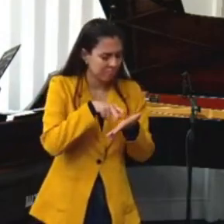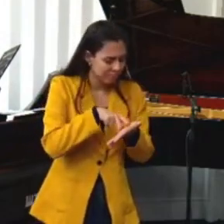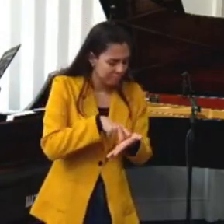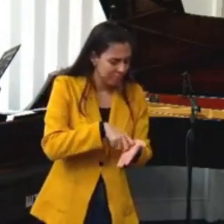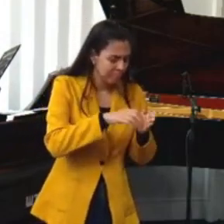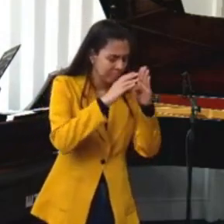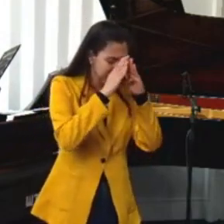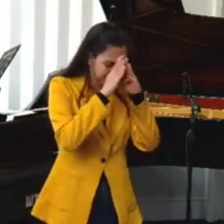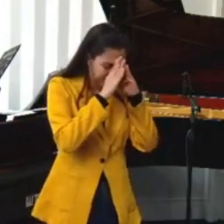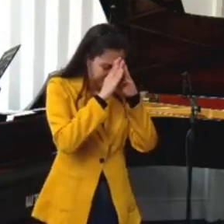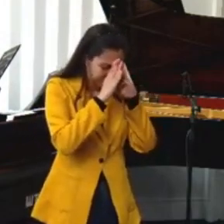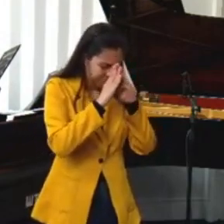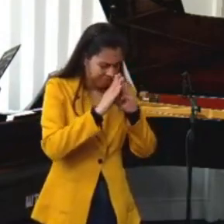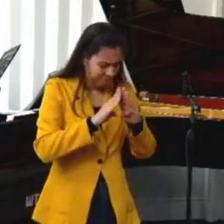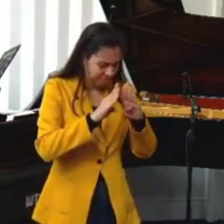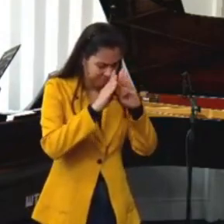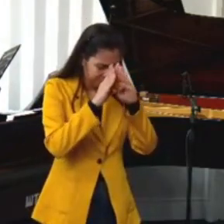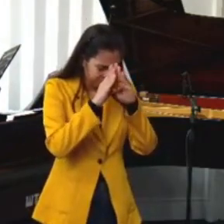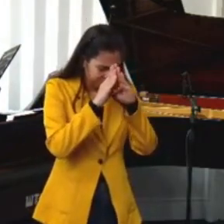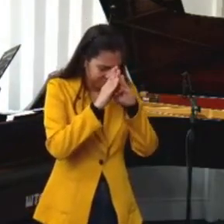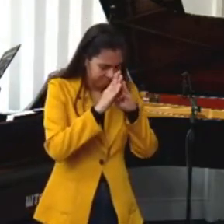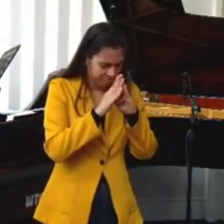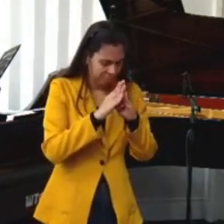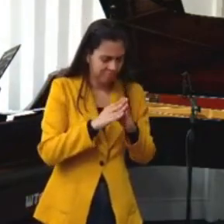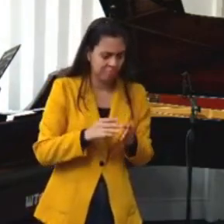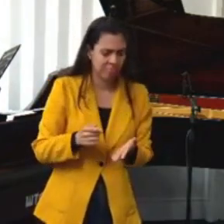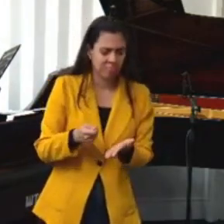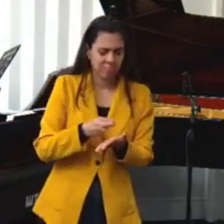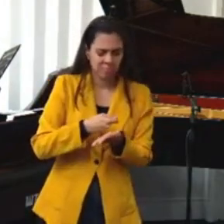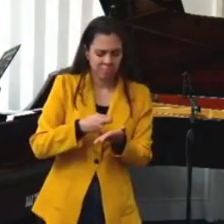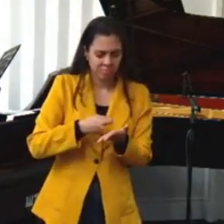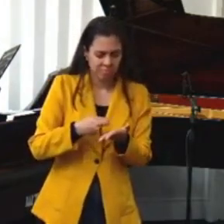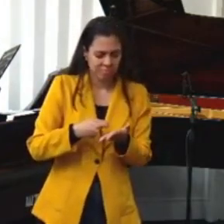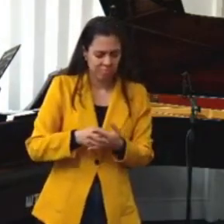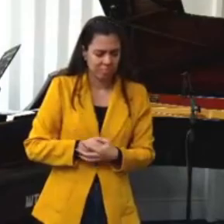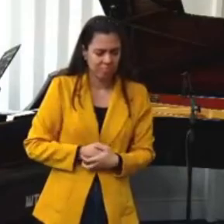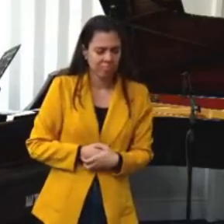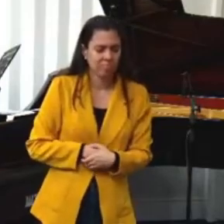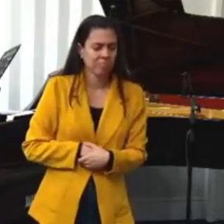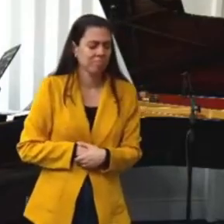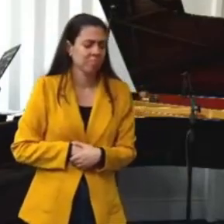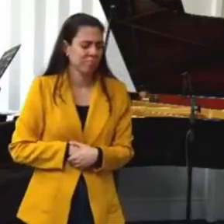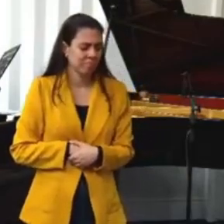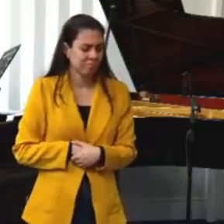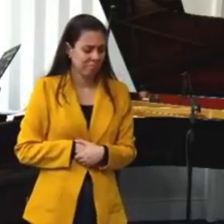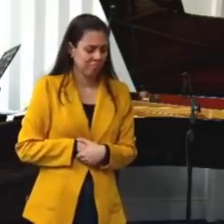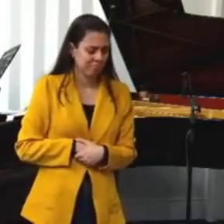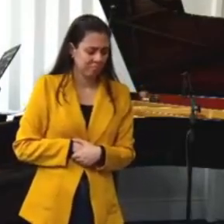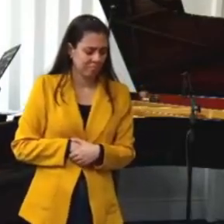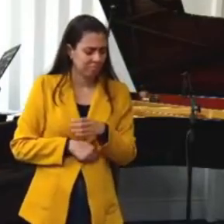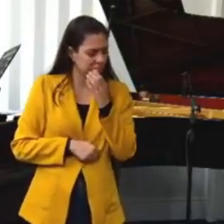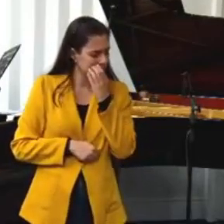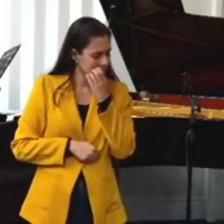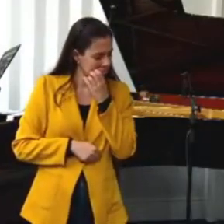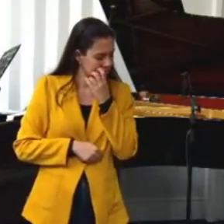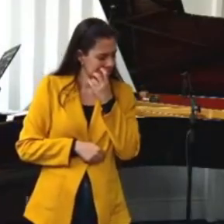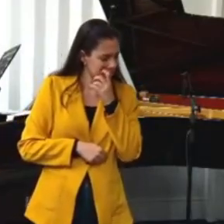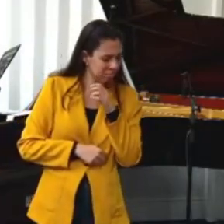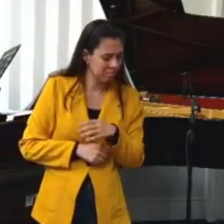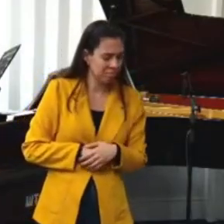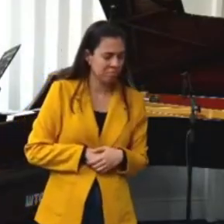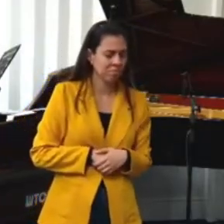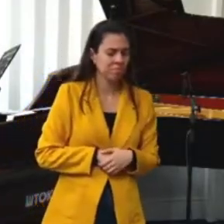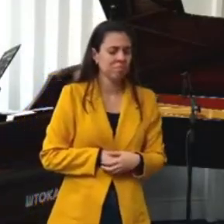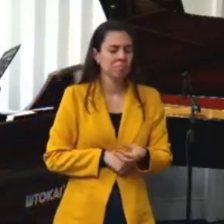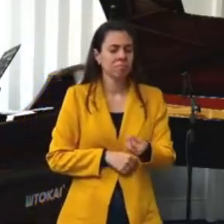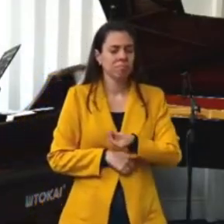diante da sua cama e que coloca nesse desenho: eu sou eu aqui, mamãe, eu sou eu aqui, papai. Como a nossa vida